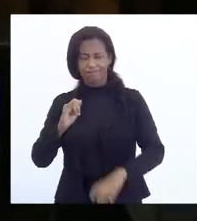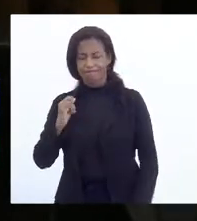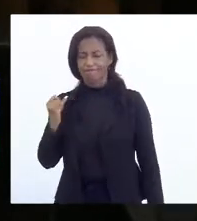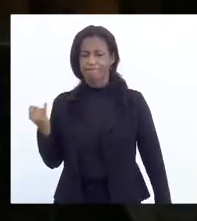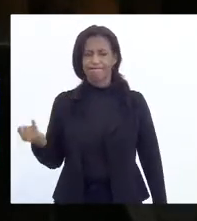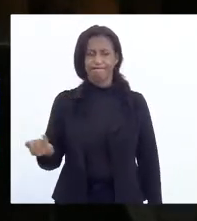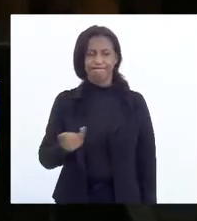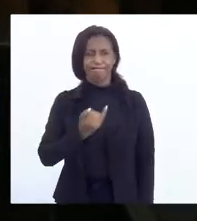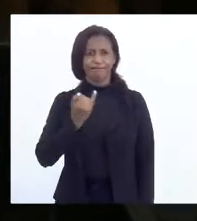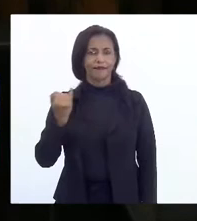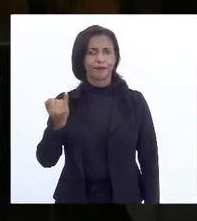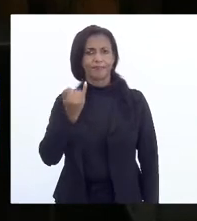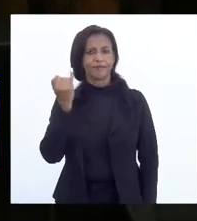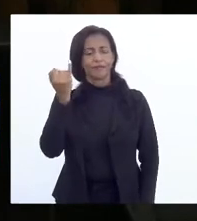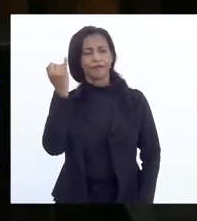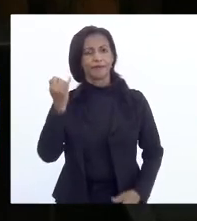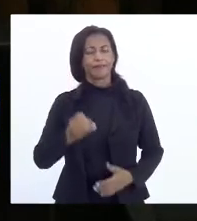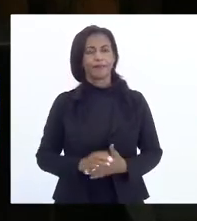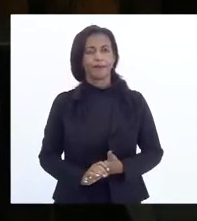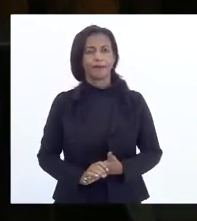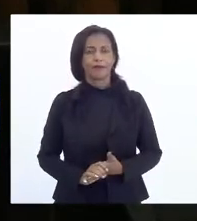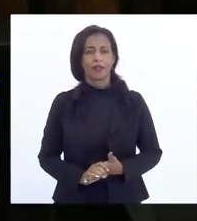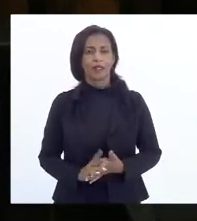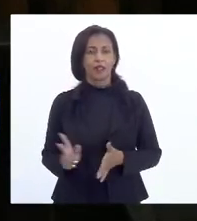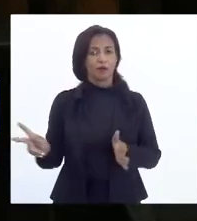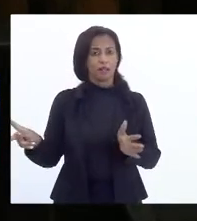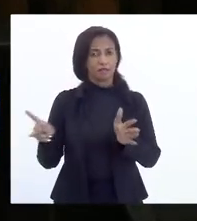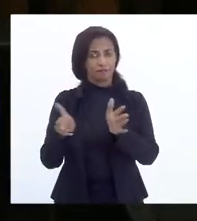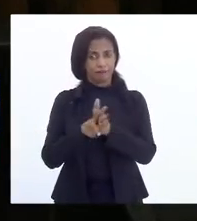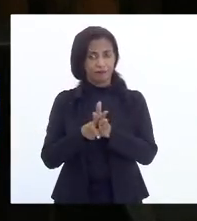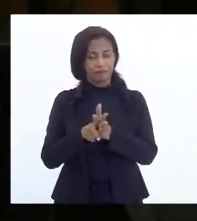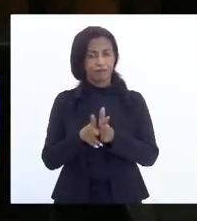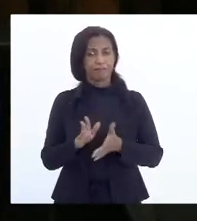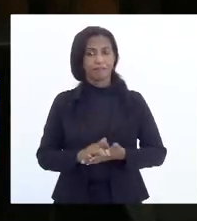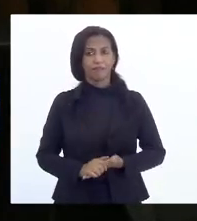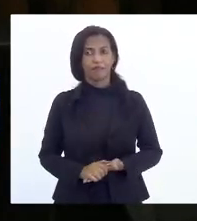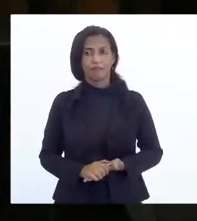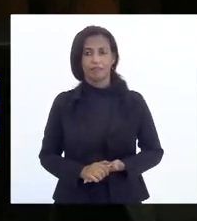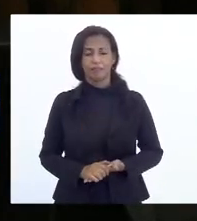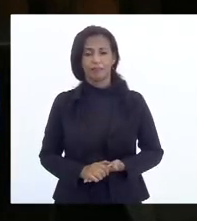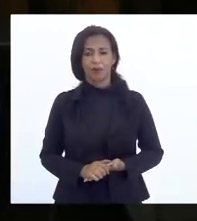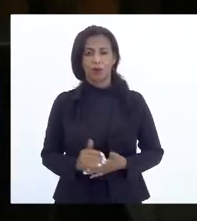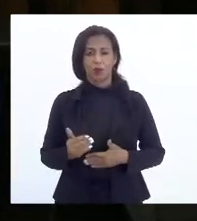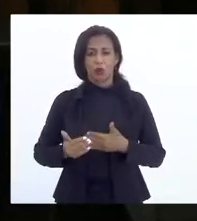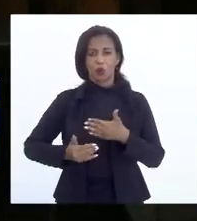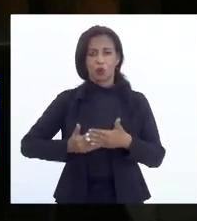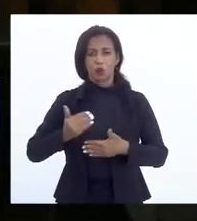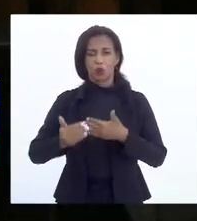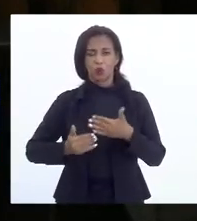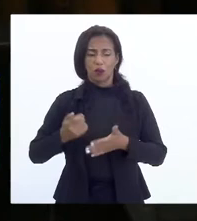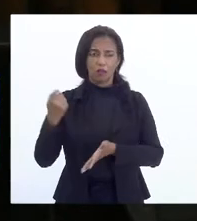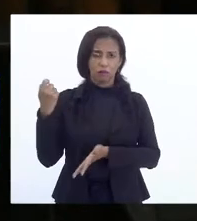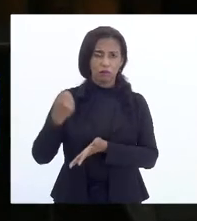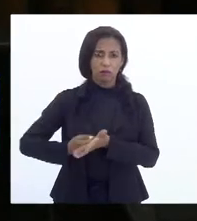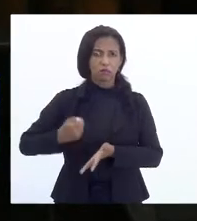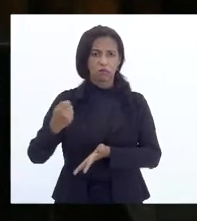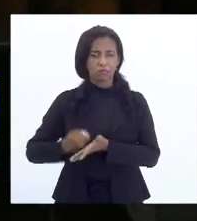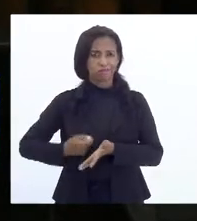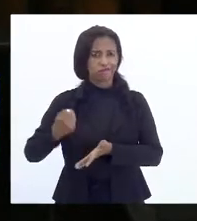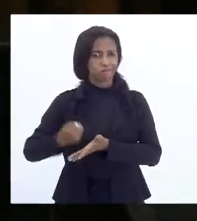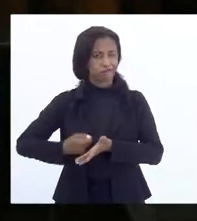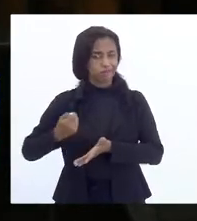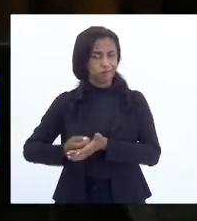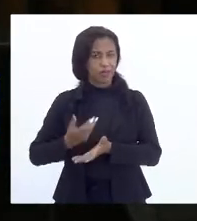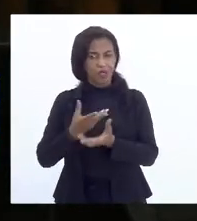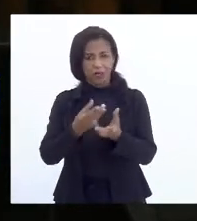absolutamente relevantes que fazem parte do processo de luta de